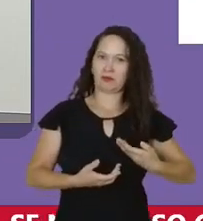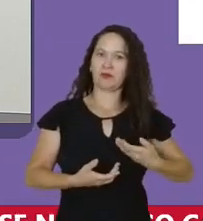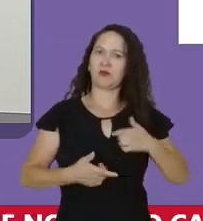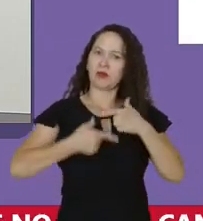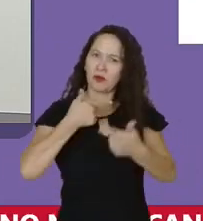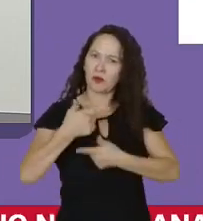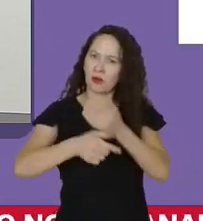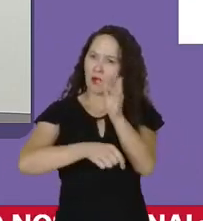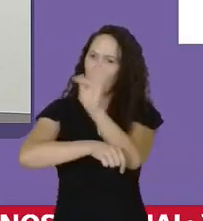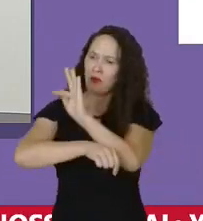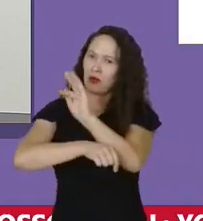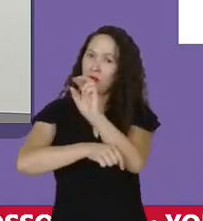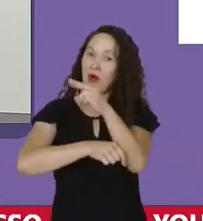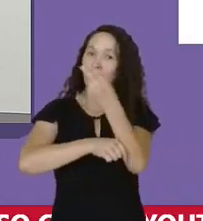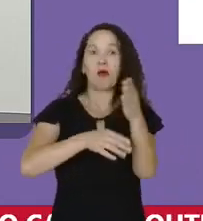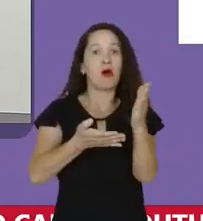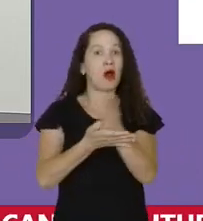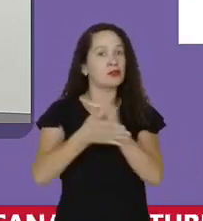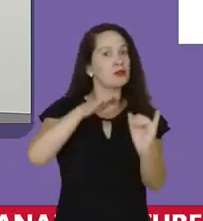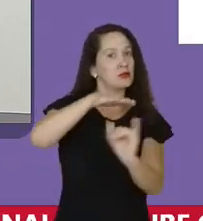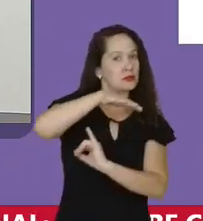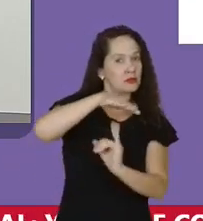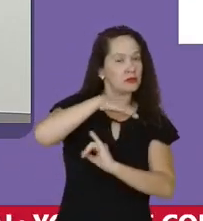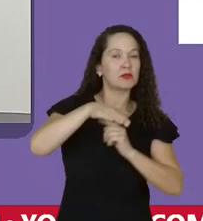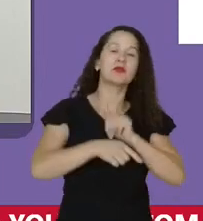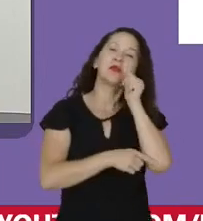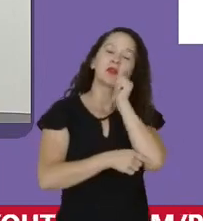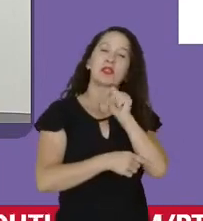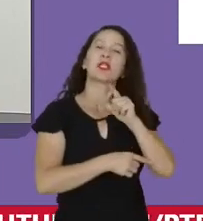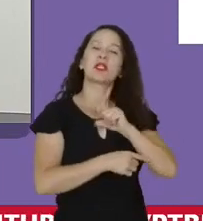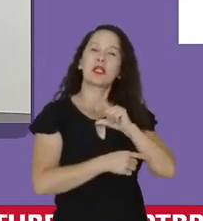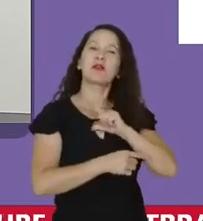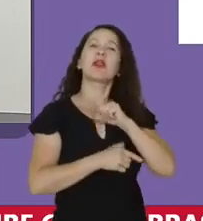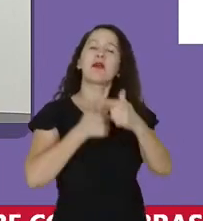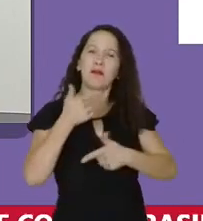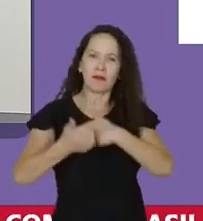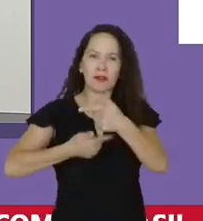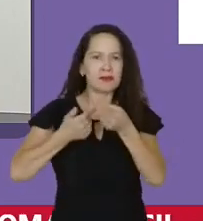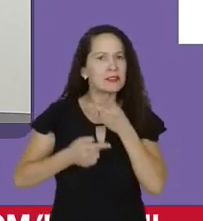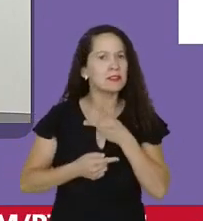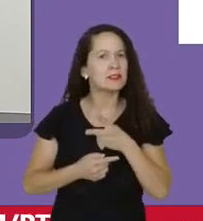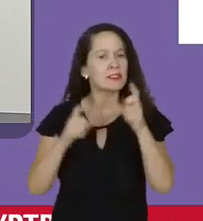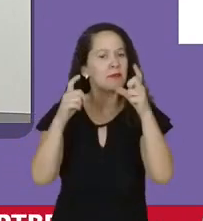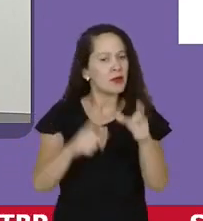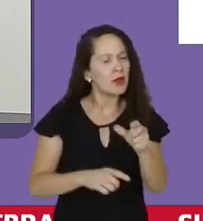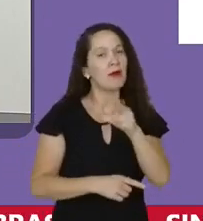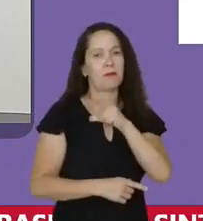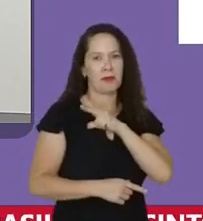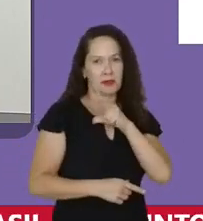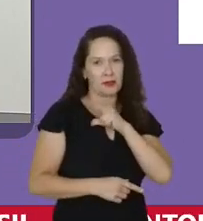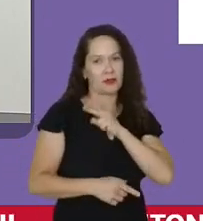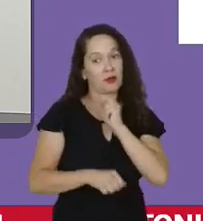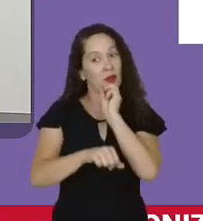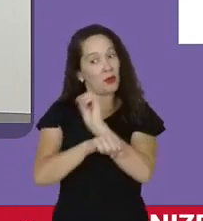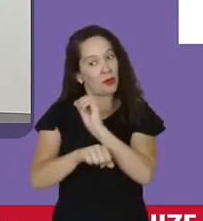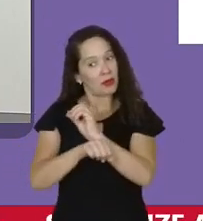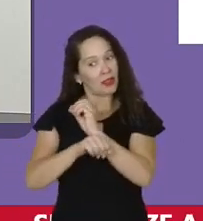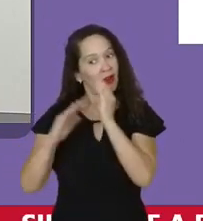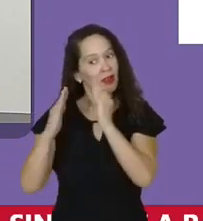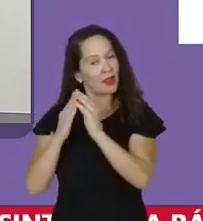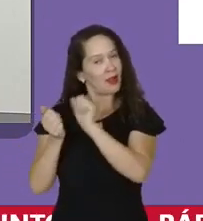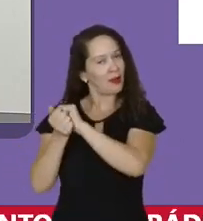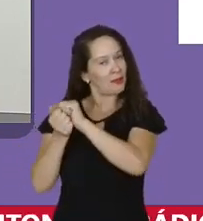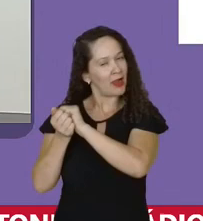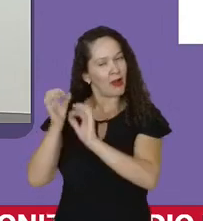trabalho formal ou mesmo informal, elas também têm que exercer no espaço privado o trabalho doméstico